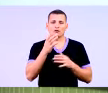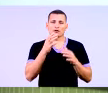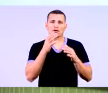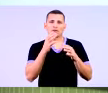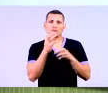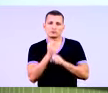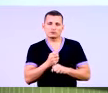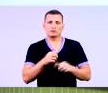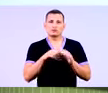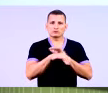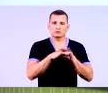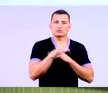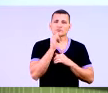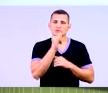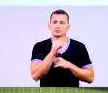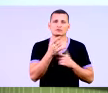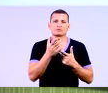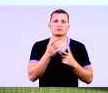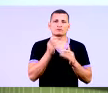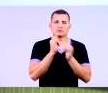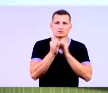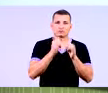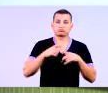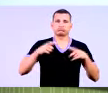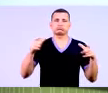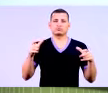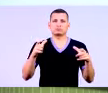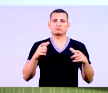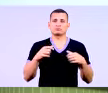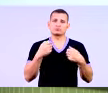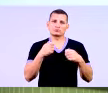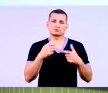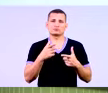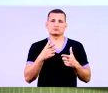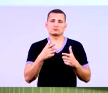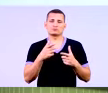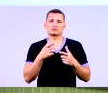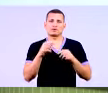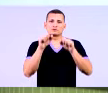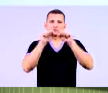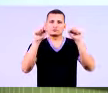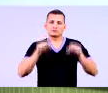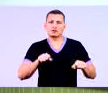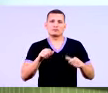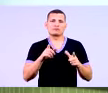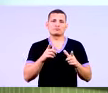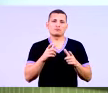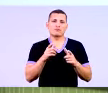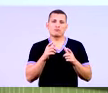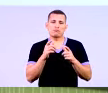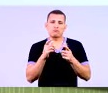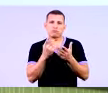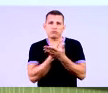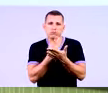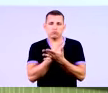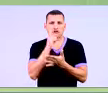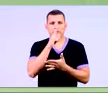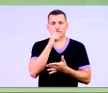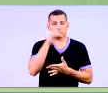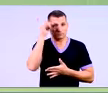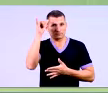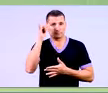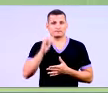informação eu tenho um respaldo melhor para que o sistema é trabalho sem travamentos tá vamos continuar dando uma olhada aqui